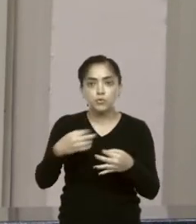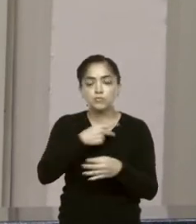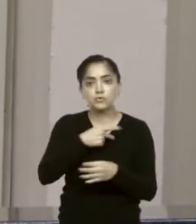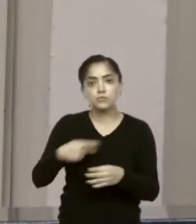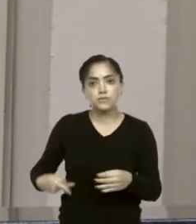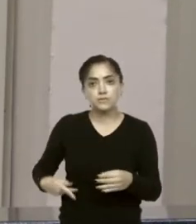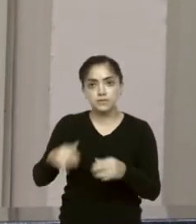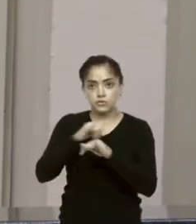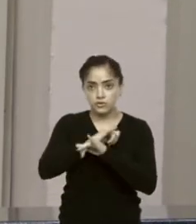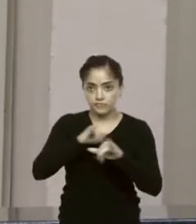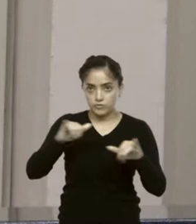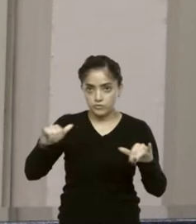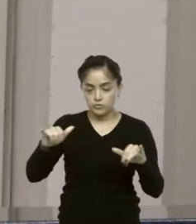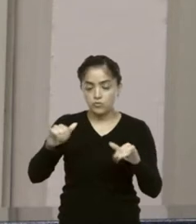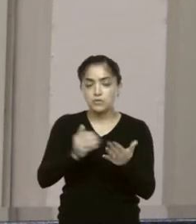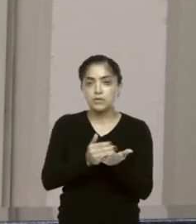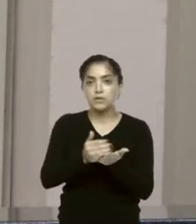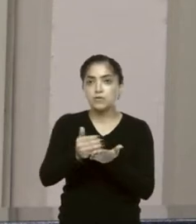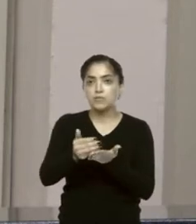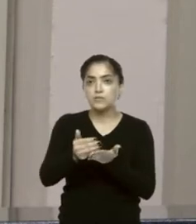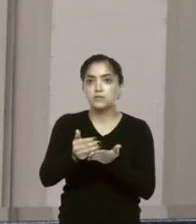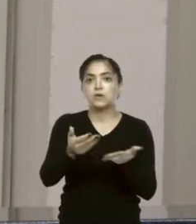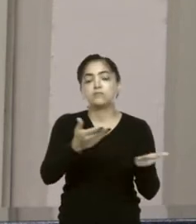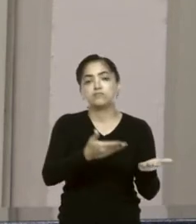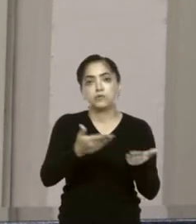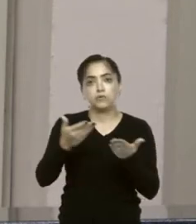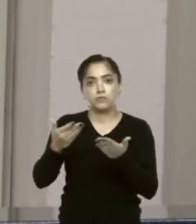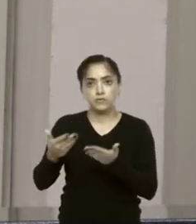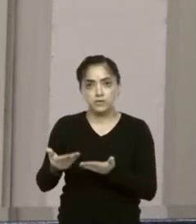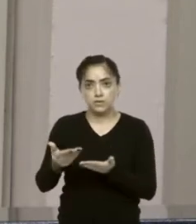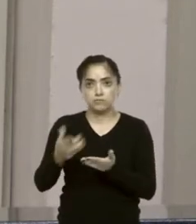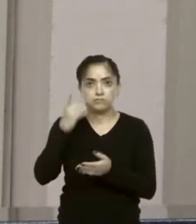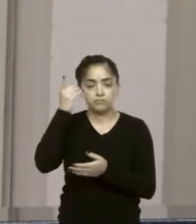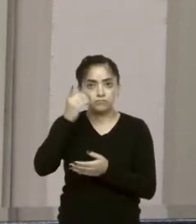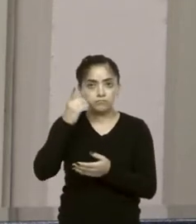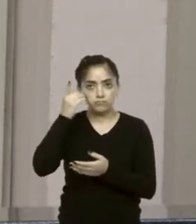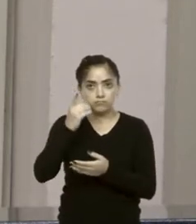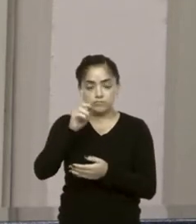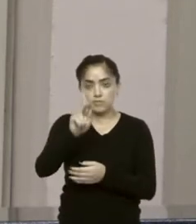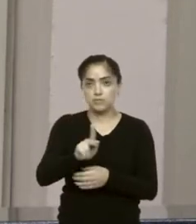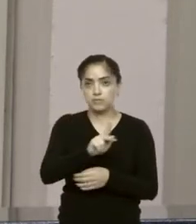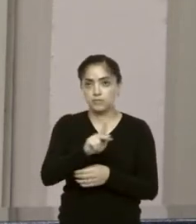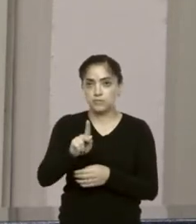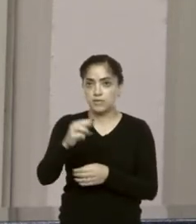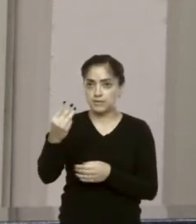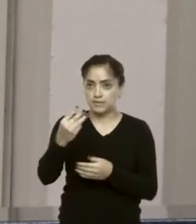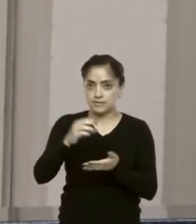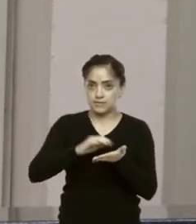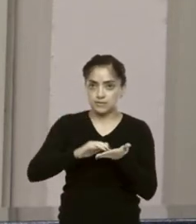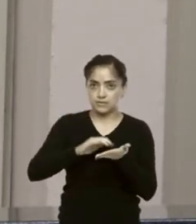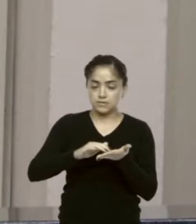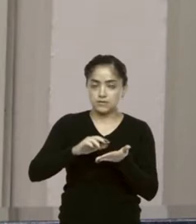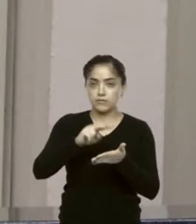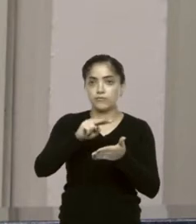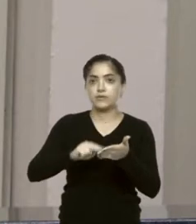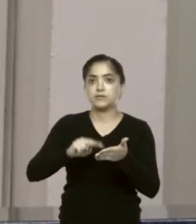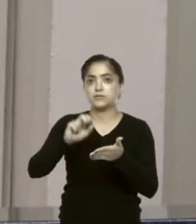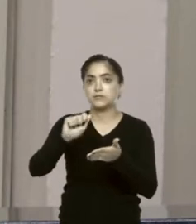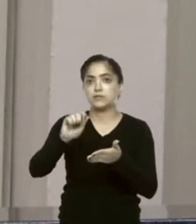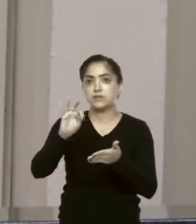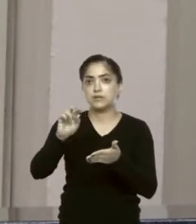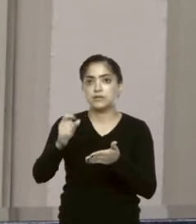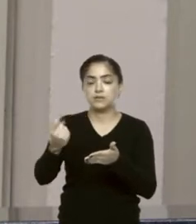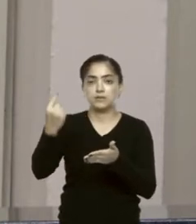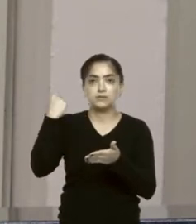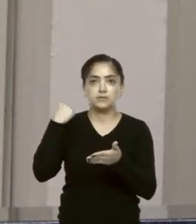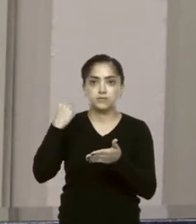presidente declarou abertos os trabalhos e convidou o senhor deputado Padre Pedro Baldiceira, terceiro secretário, para proceder à leitura da